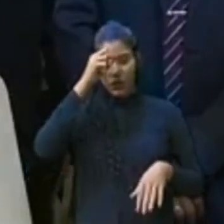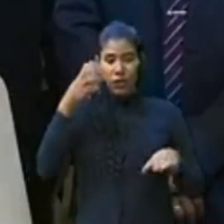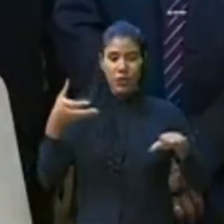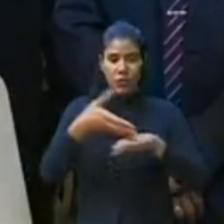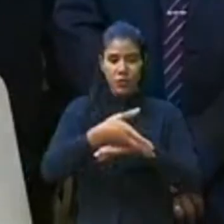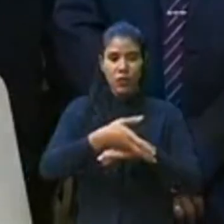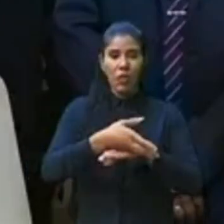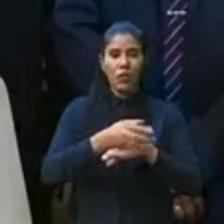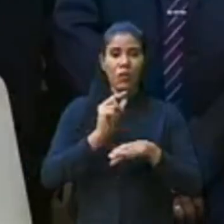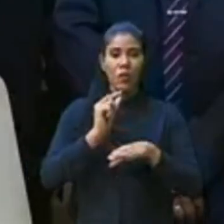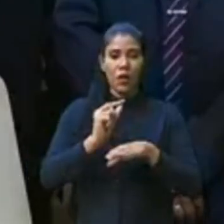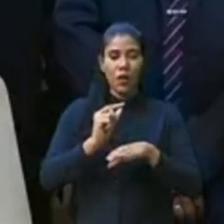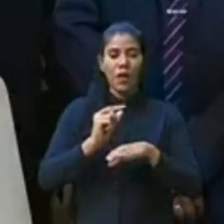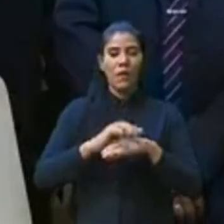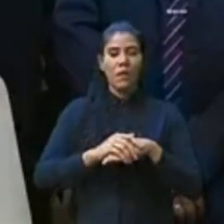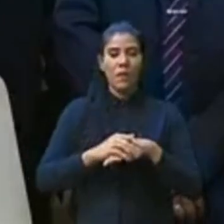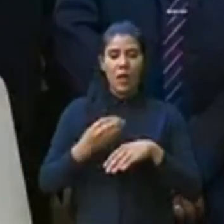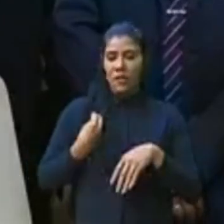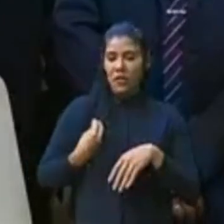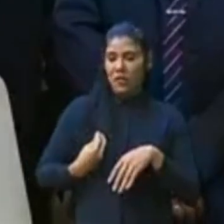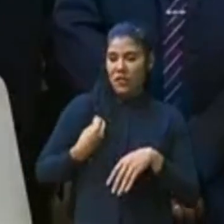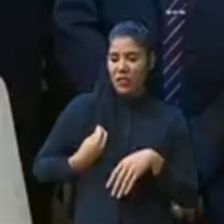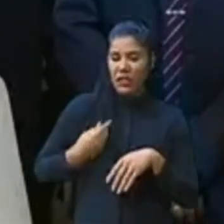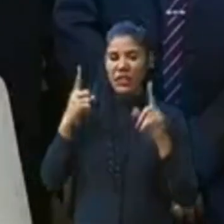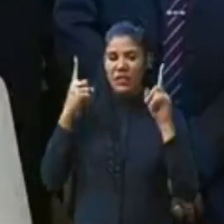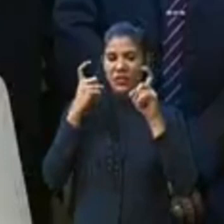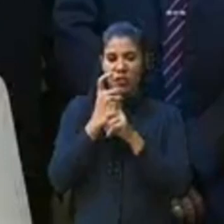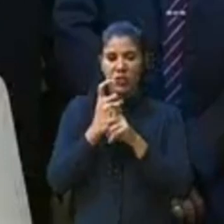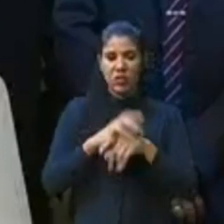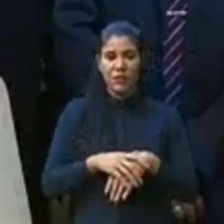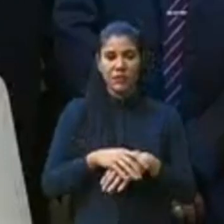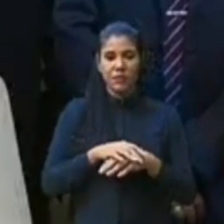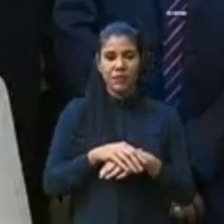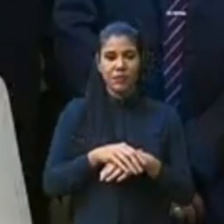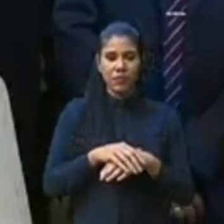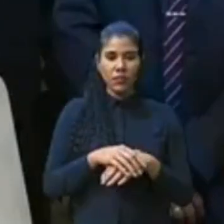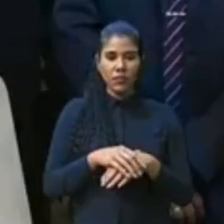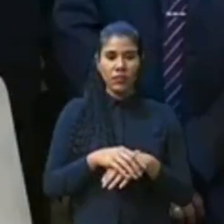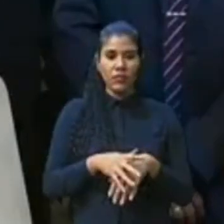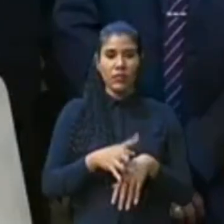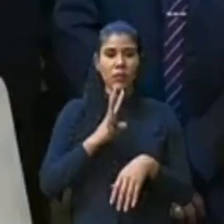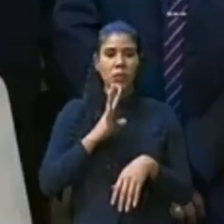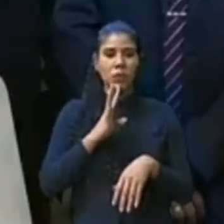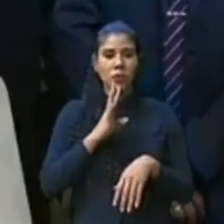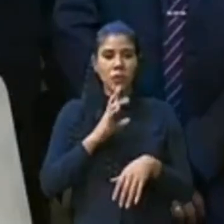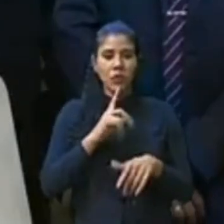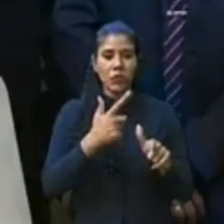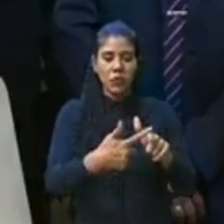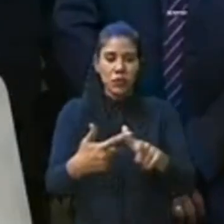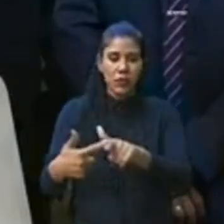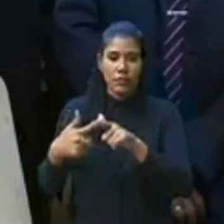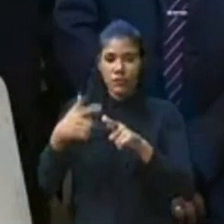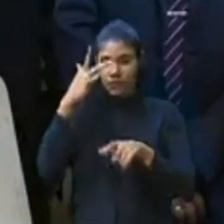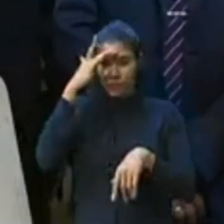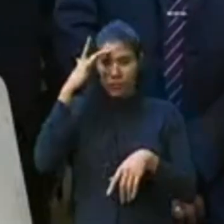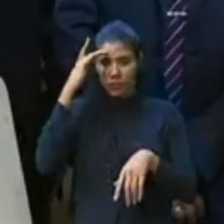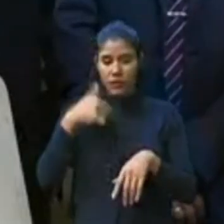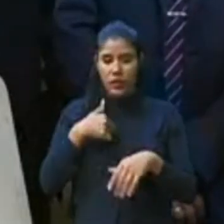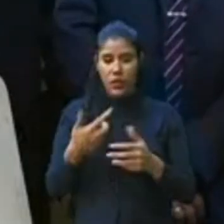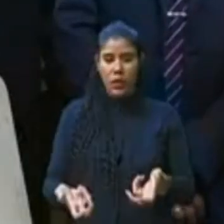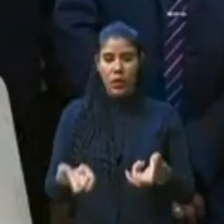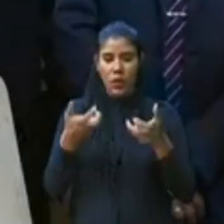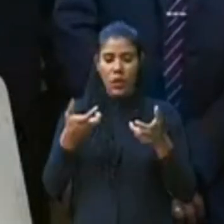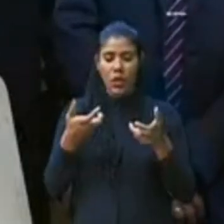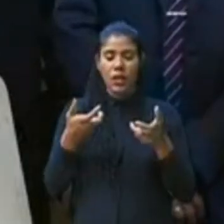escola chamada vida, chamada dificuldade. Fui para perto exatamente dessa dificuldade. E aqui eu queria fazer